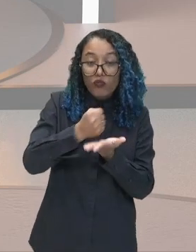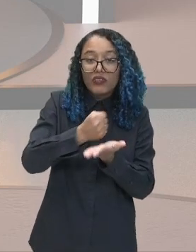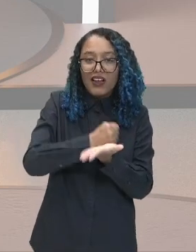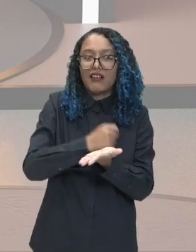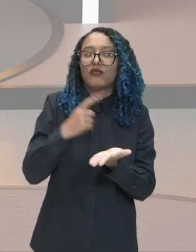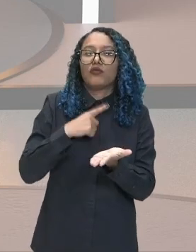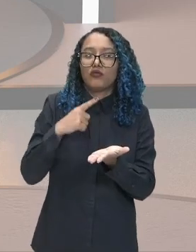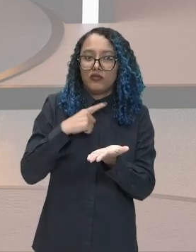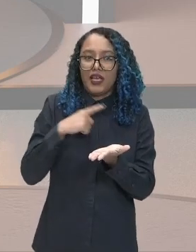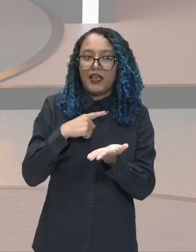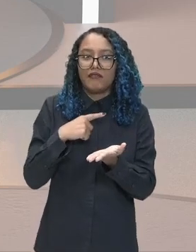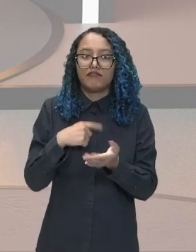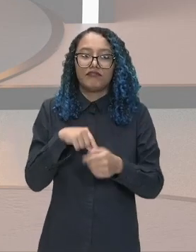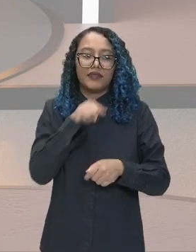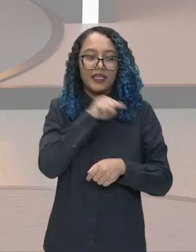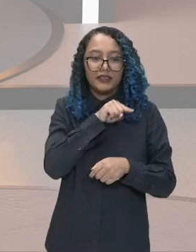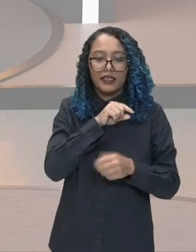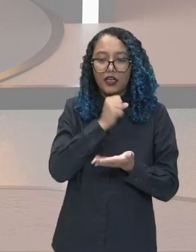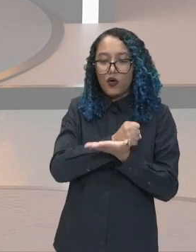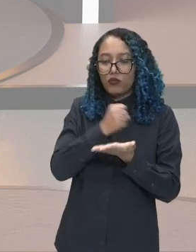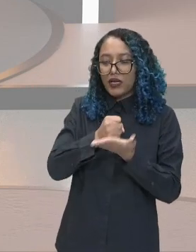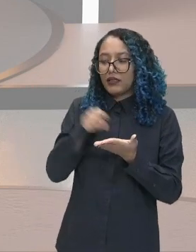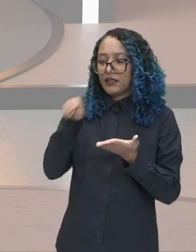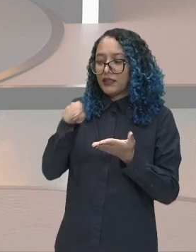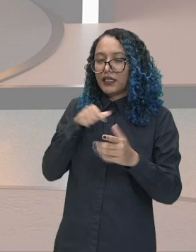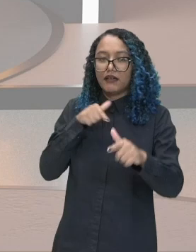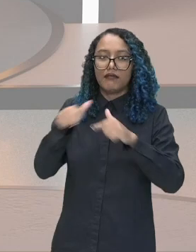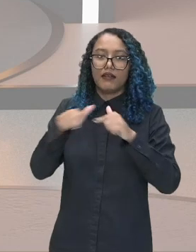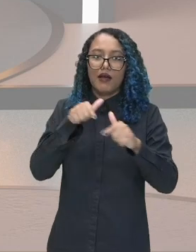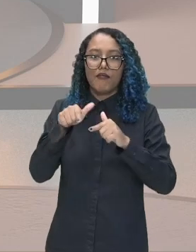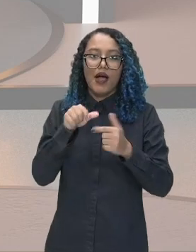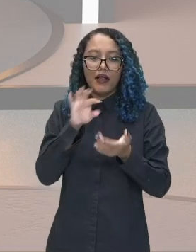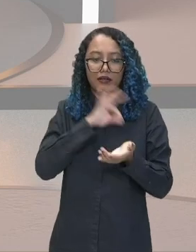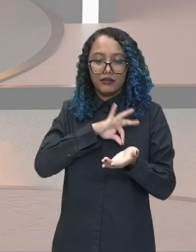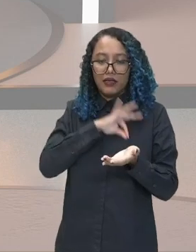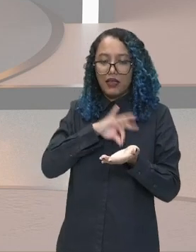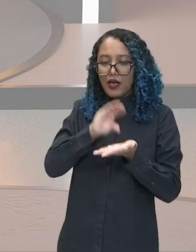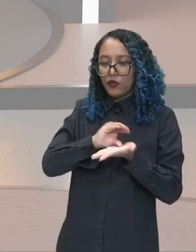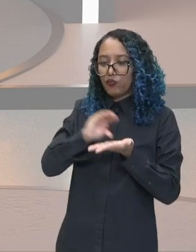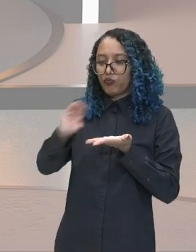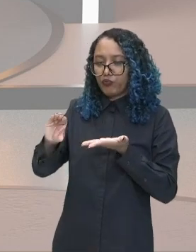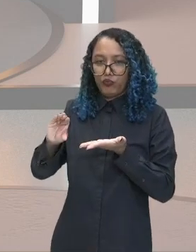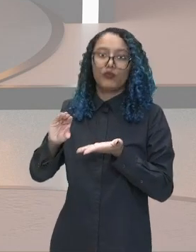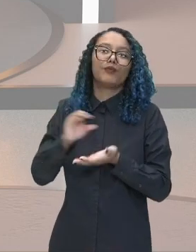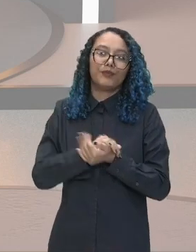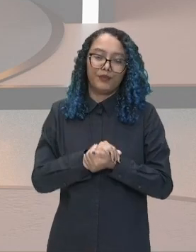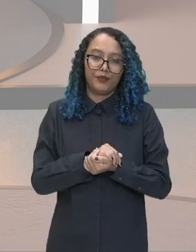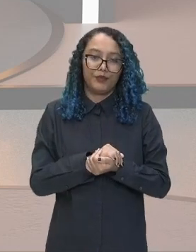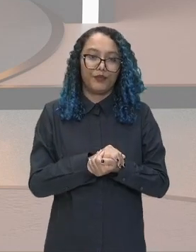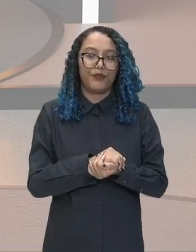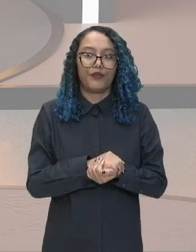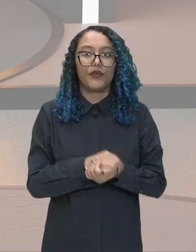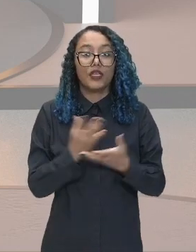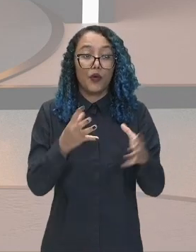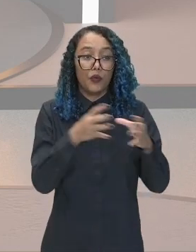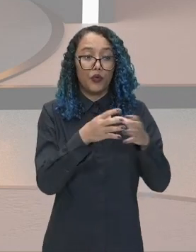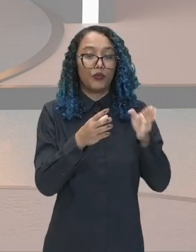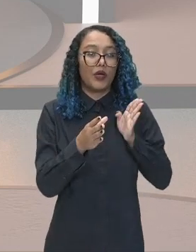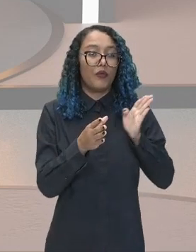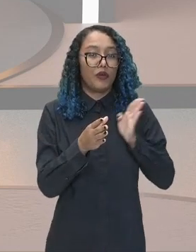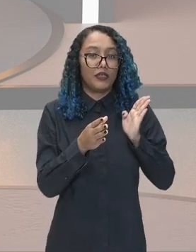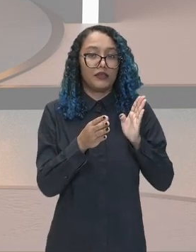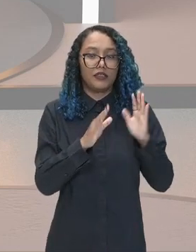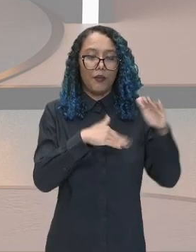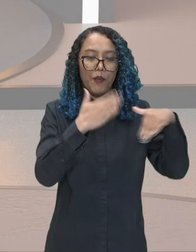que vai vender a sua força de trabalho, vai ser assalariado, vai receber um salário. Enquanto a burguesia se fortalecia